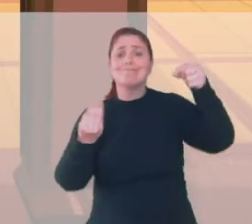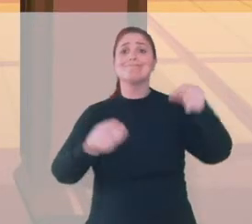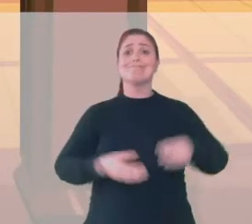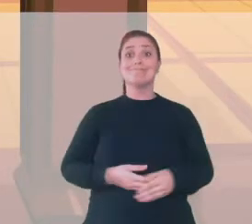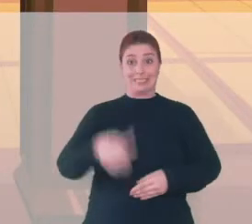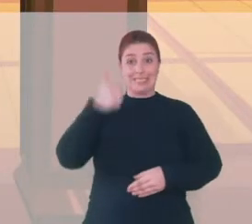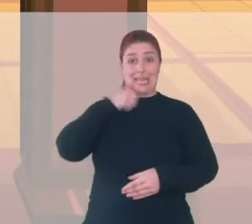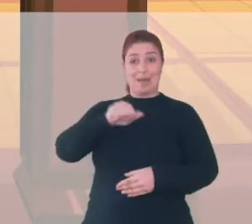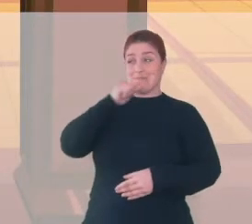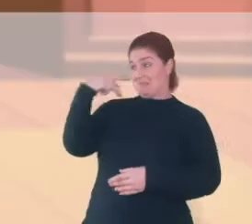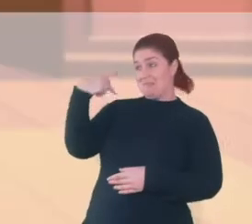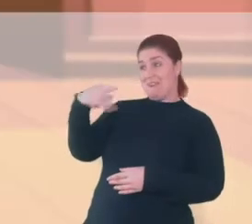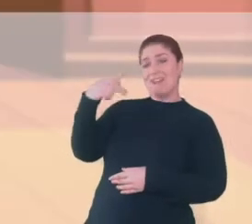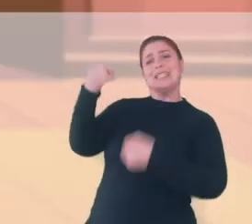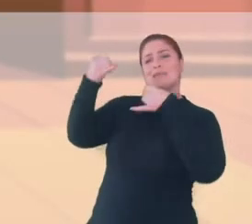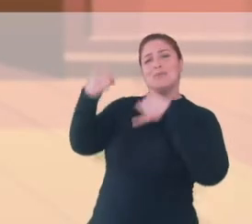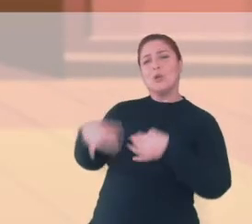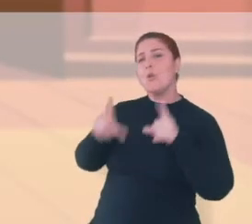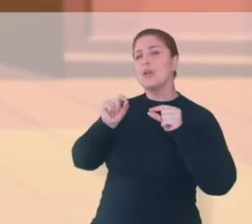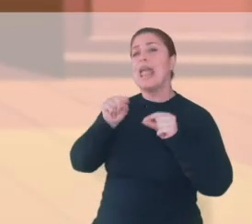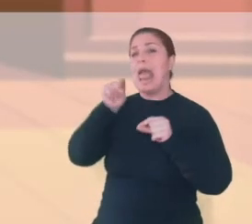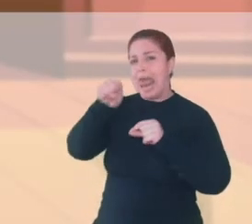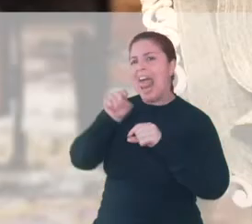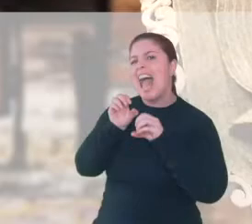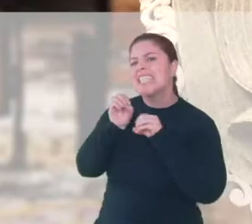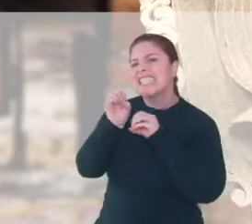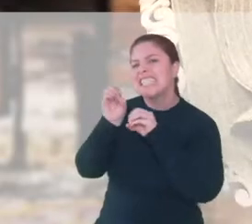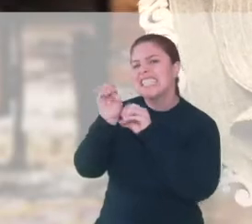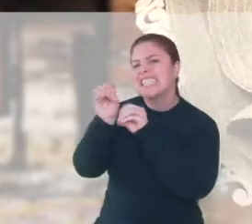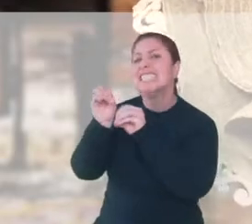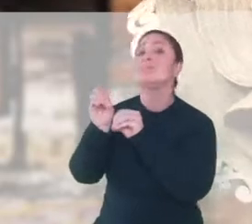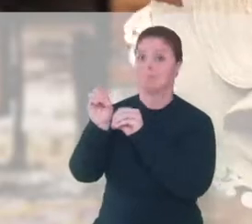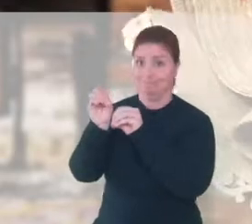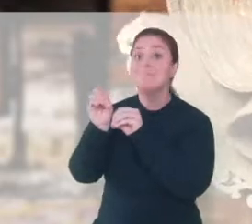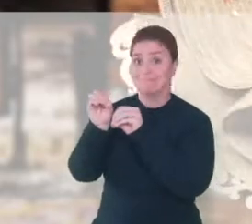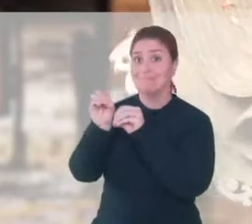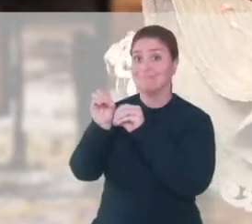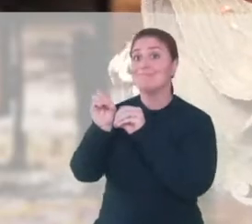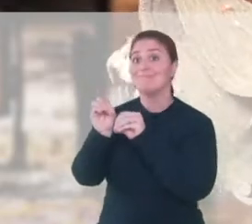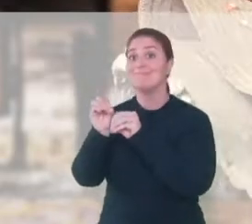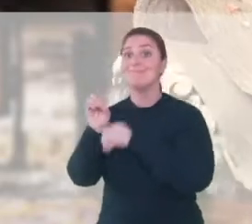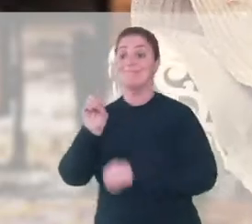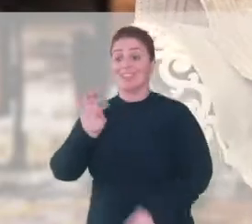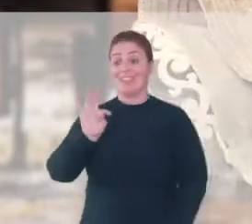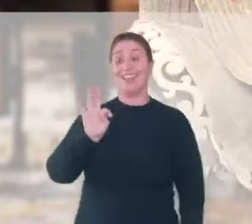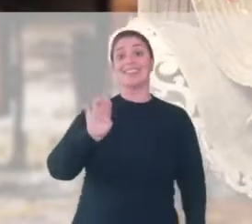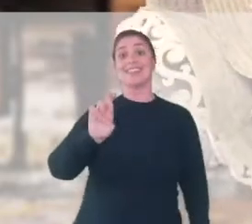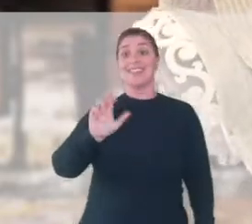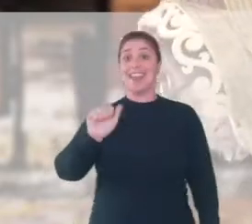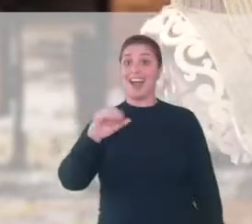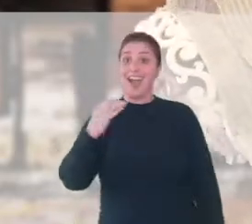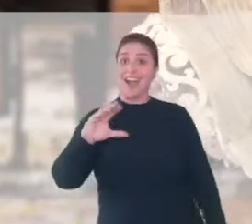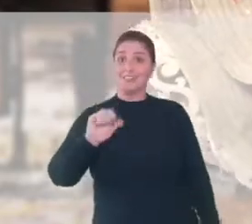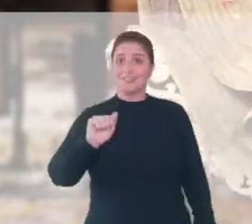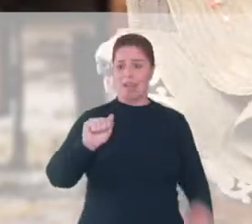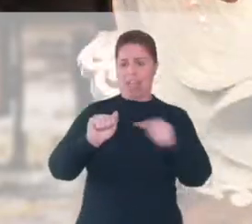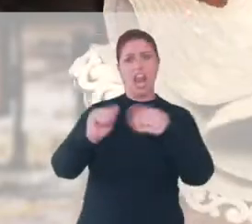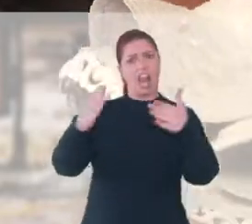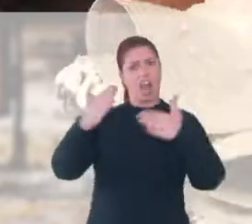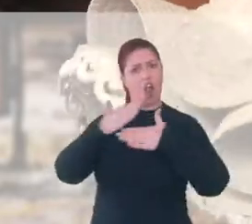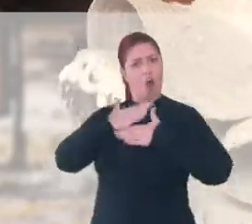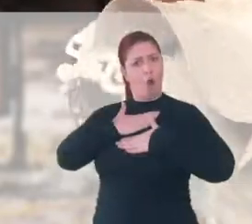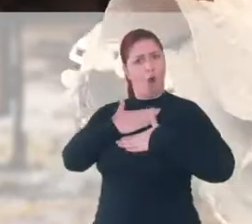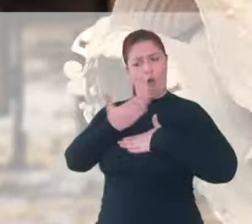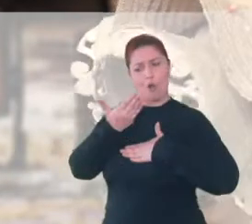Sua mãe contou que quem fez foi o tal bichinho. Nhaque, nhaque, nhaque, foi a traça que gosta de